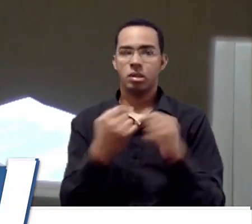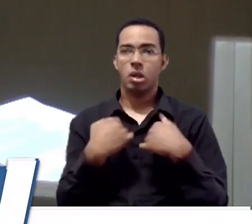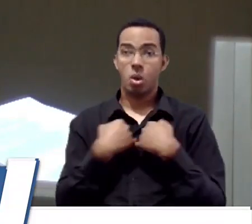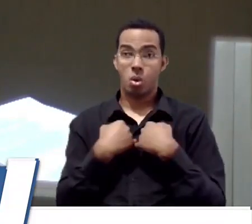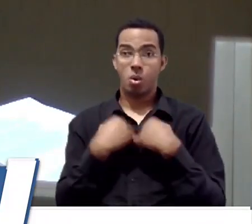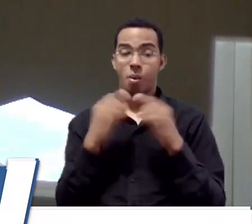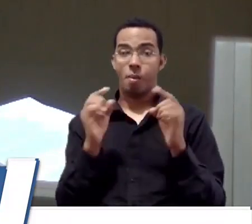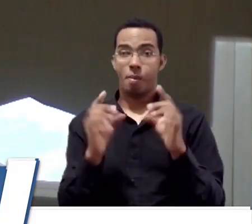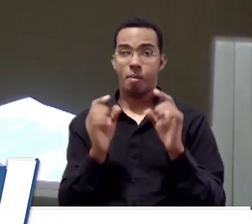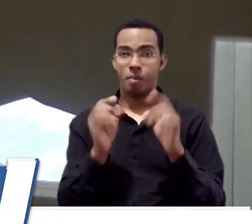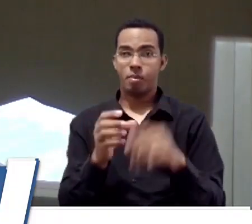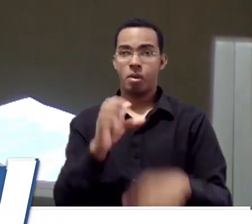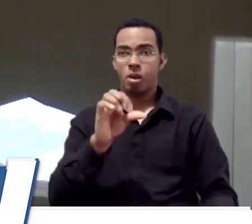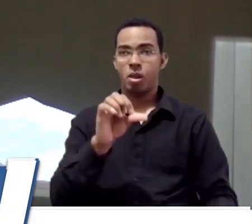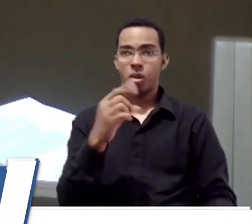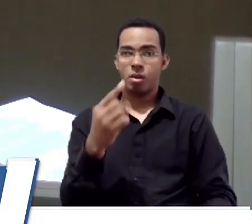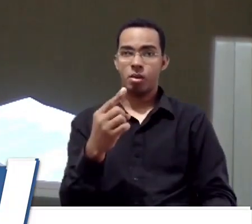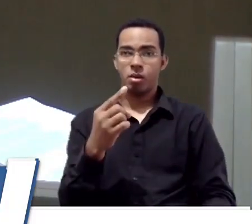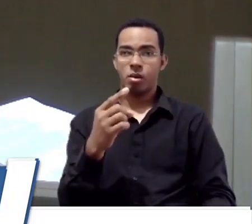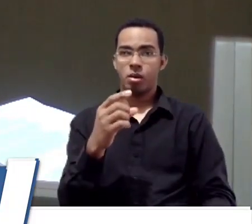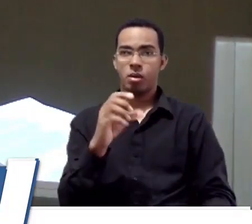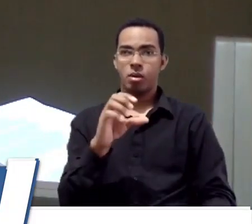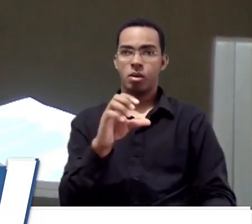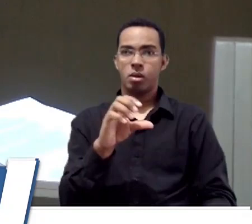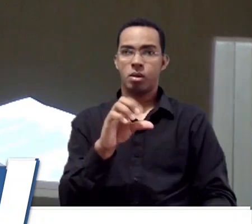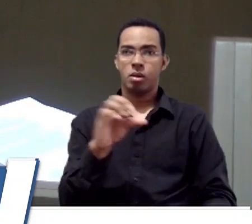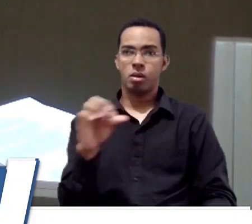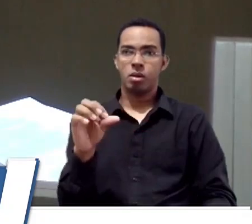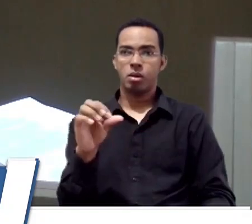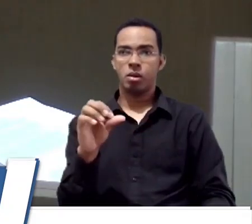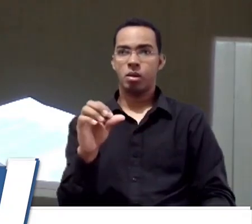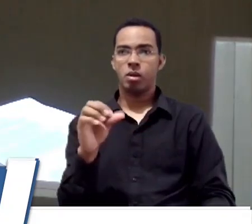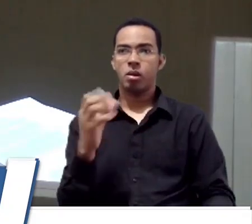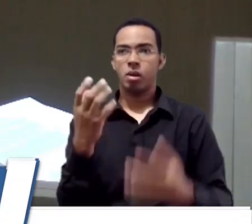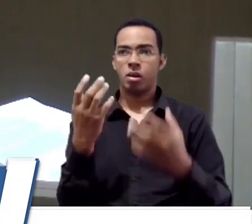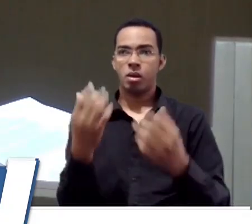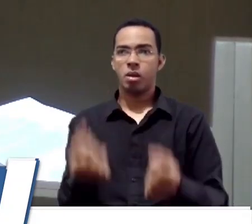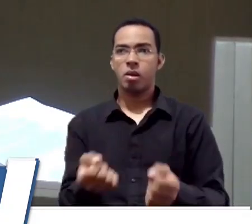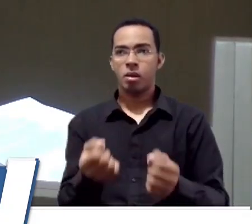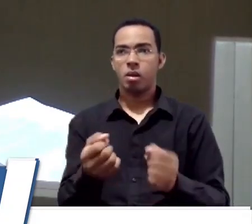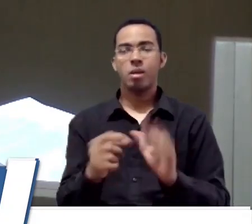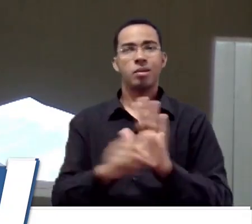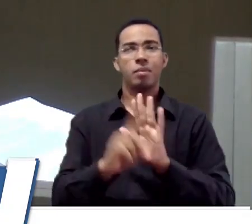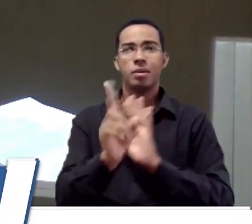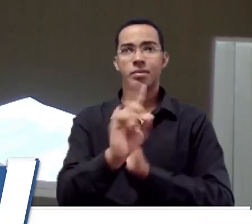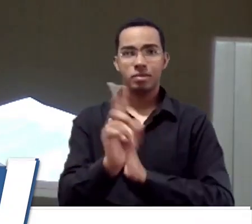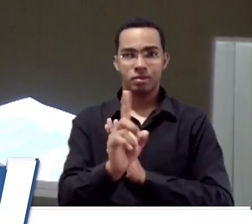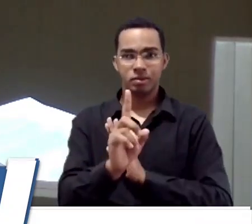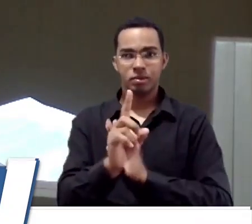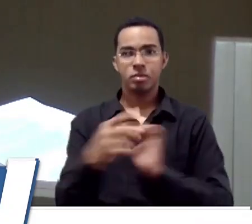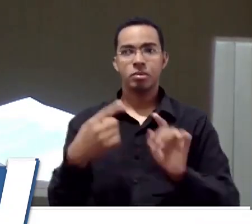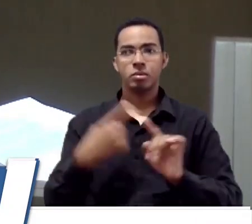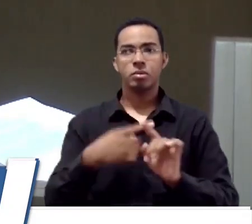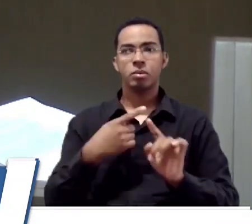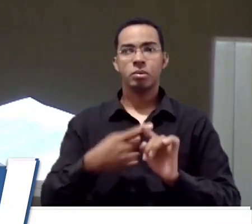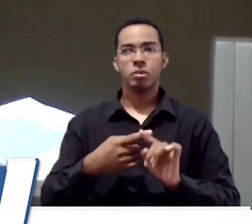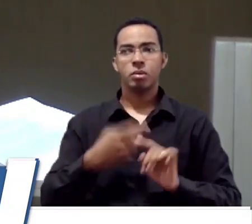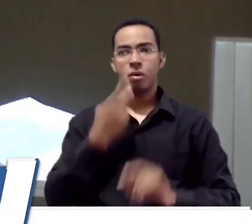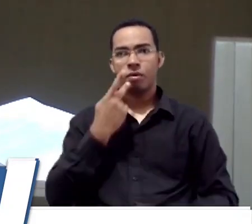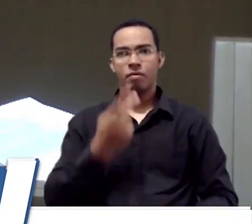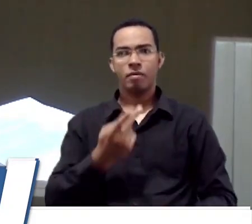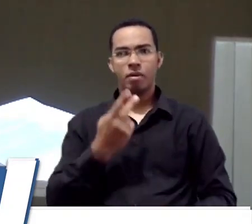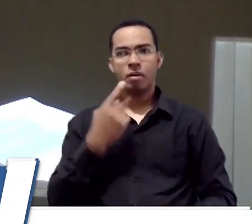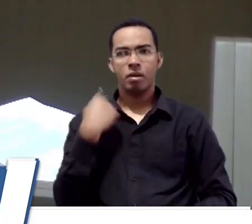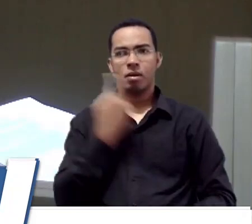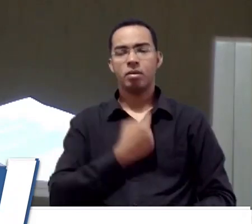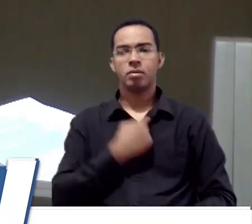eu sou 99% favorável à privatização, mas menos da Sabesp. Por que eu falo isso? Eu acho que a gente tende a